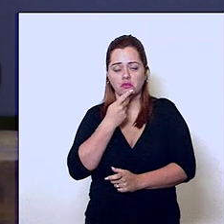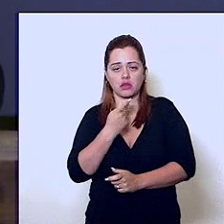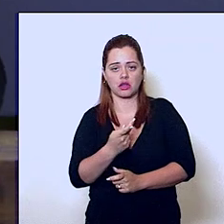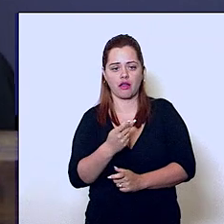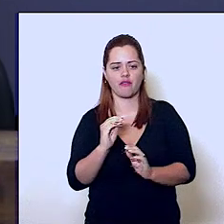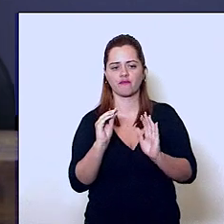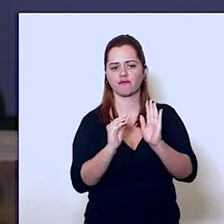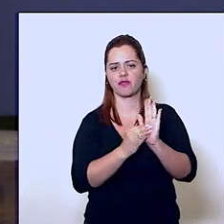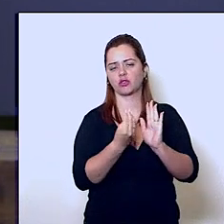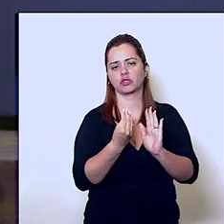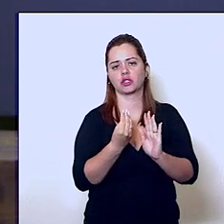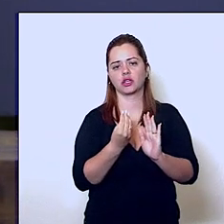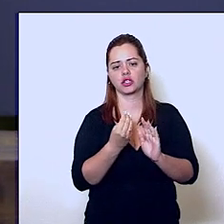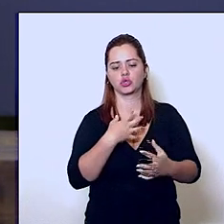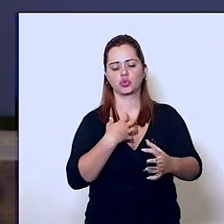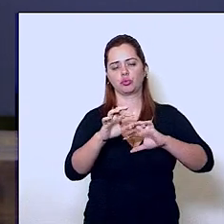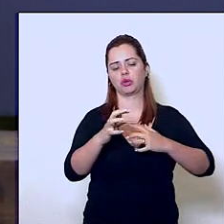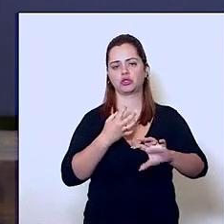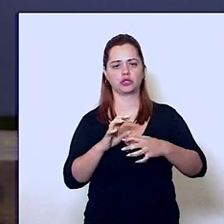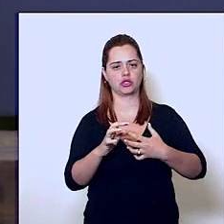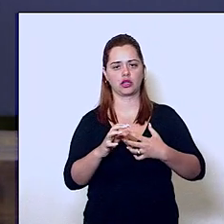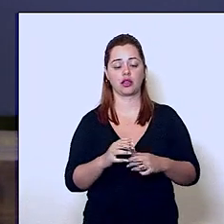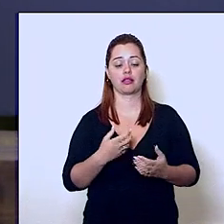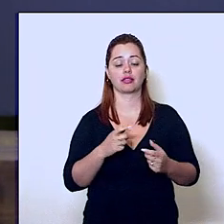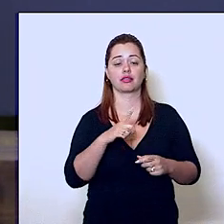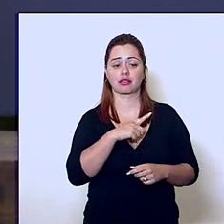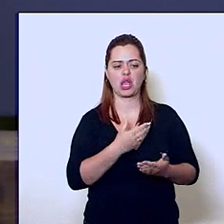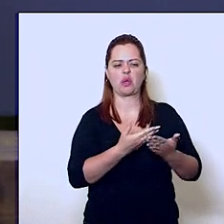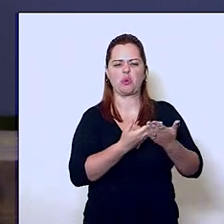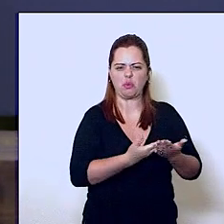esse peso político-administrativo também